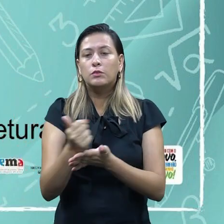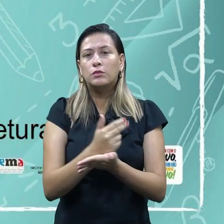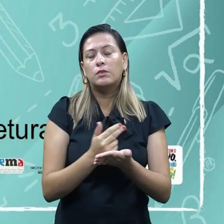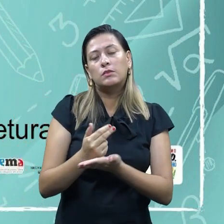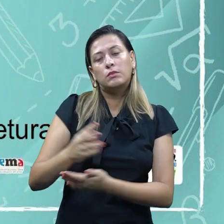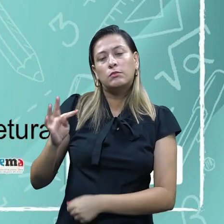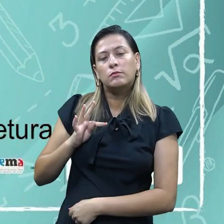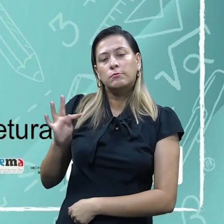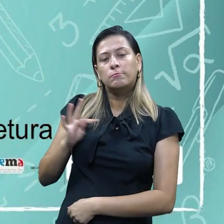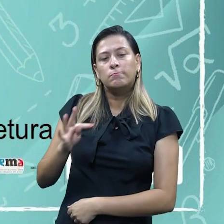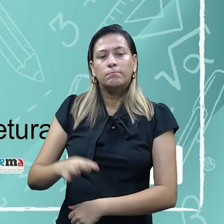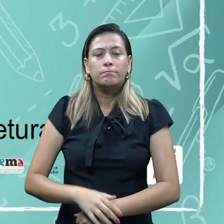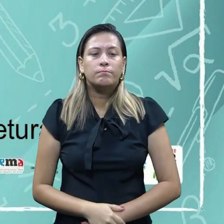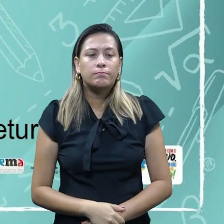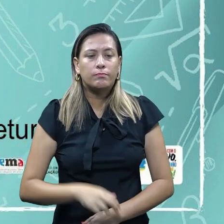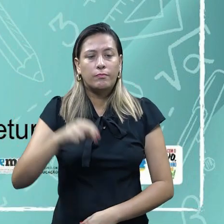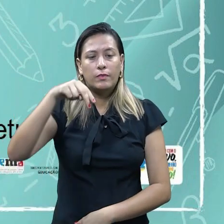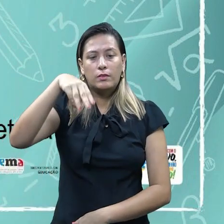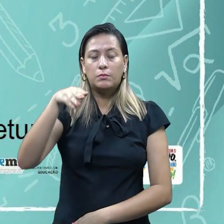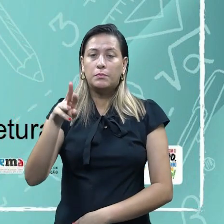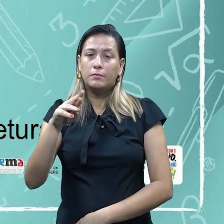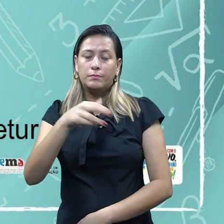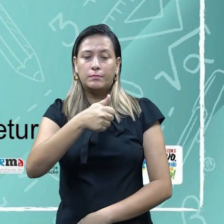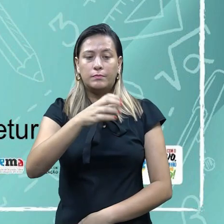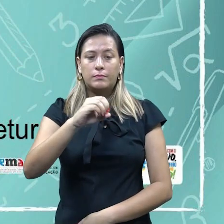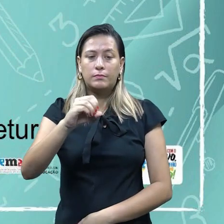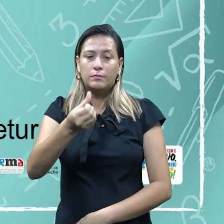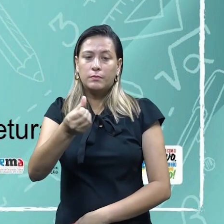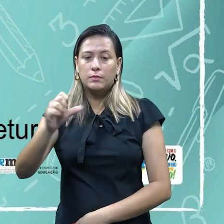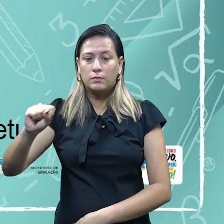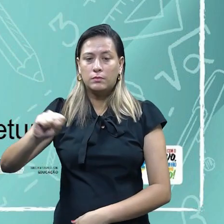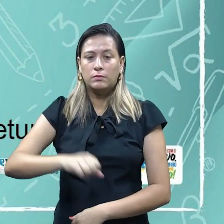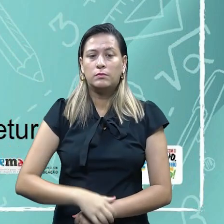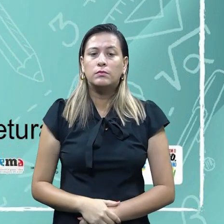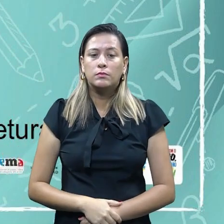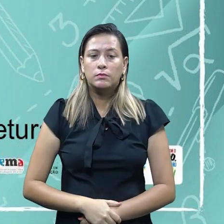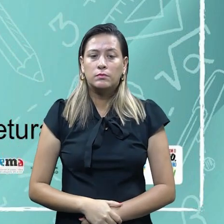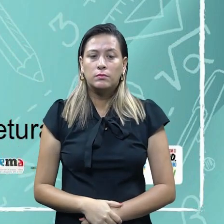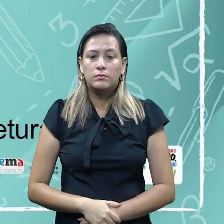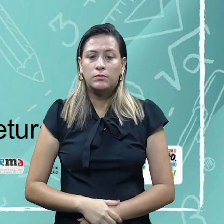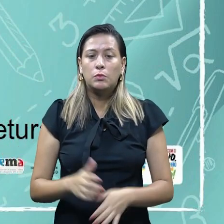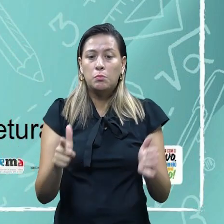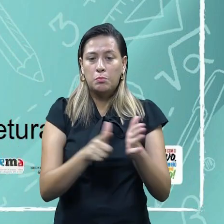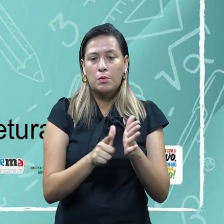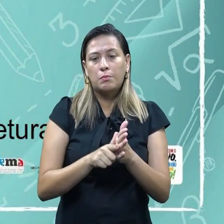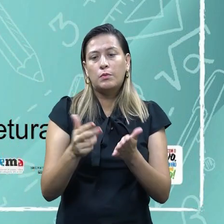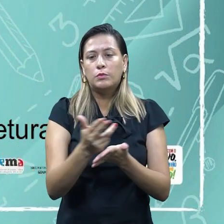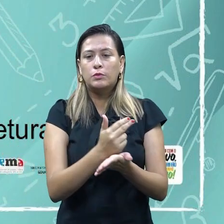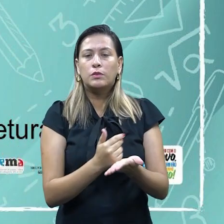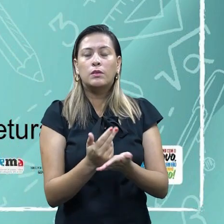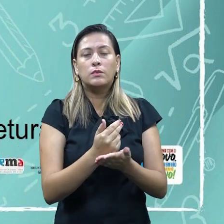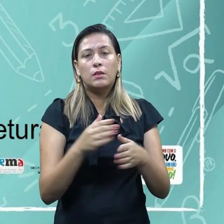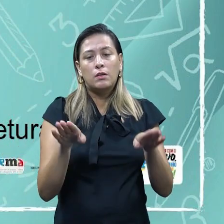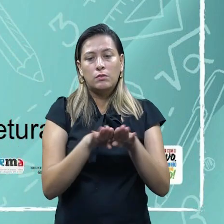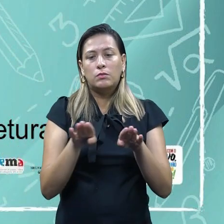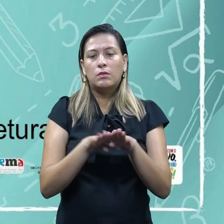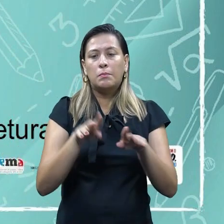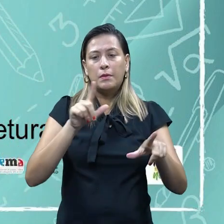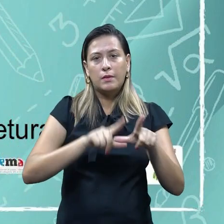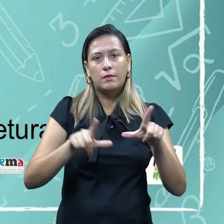desenho técnico. NBR 10068, folha de desenho e o layout e